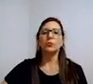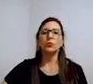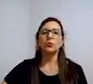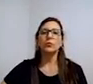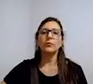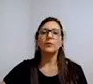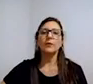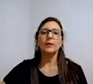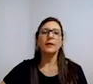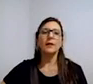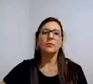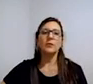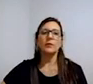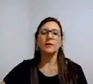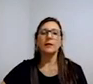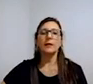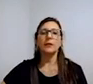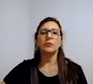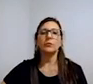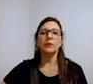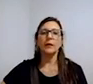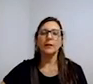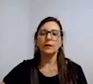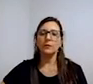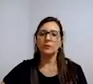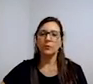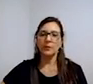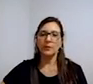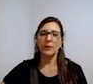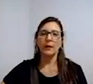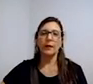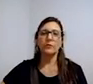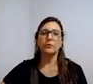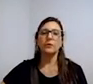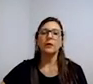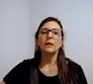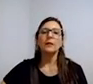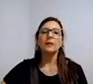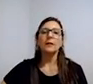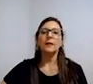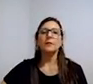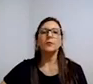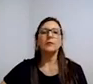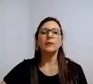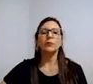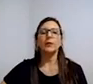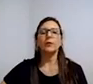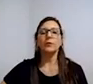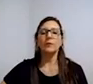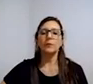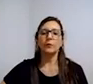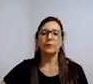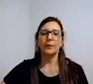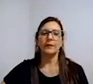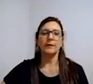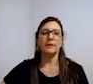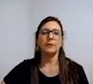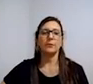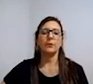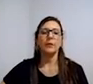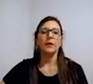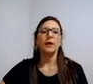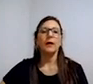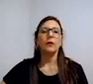nos músculos ligados ao esqueleto, daí o nome esquelético, e é responsável pela nossa